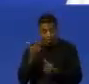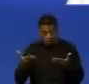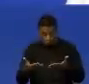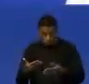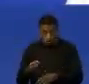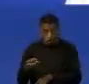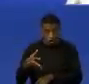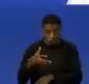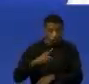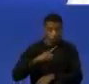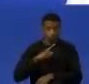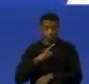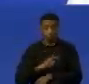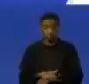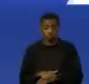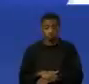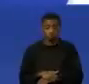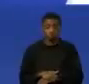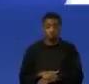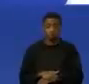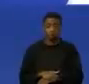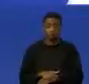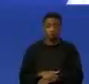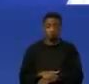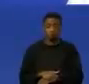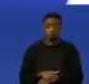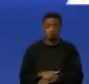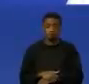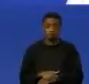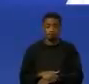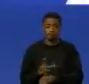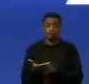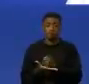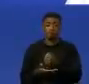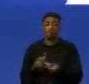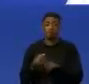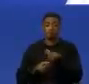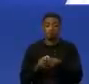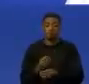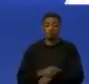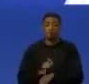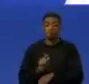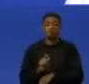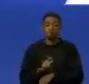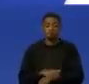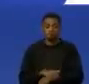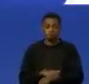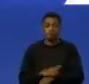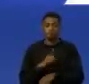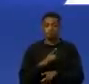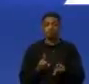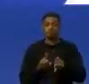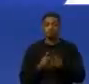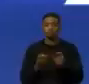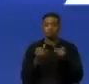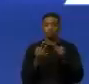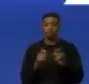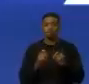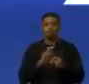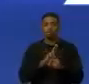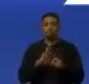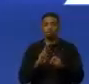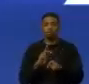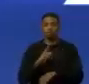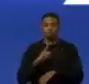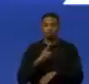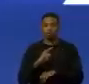citada, que é a mais recente, se baseia fundamentalmente no quê? Aqui também é o detalhe do